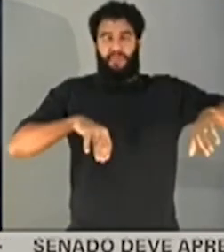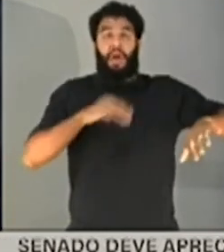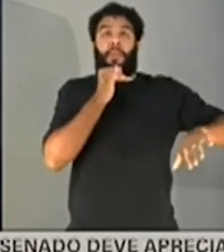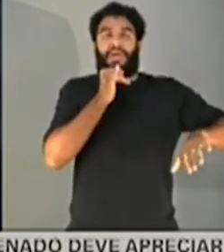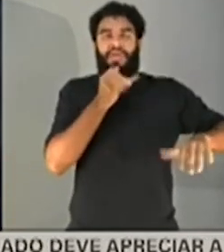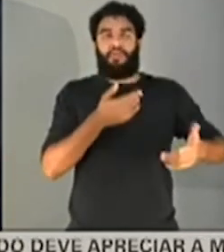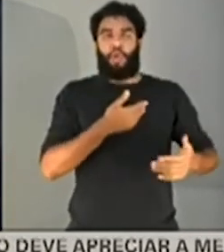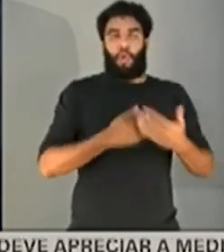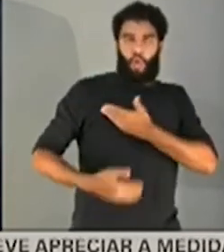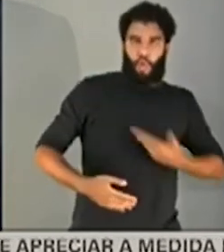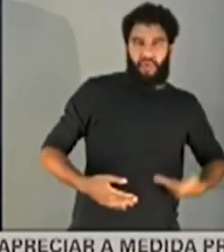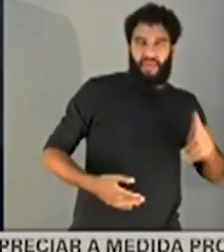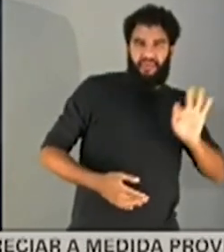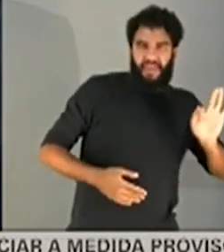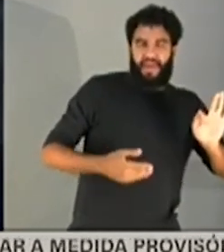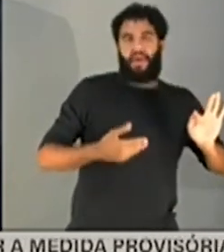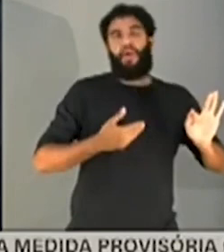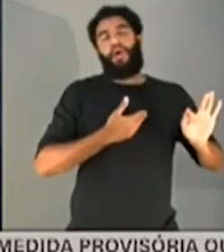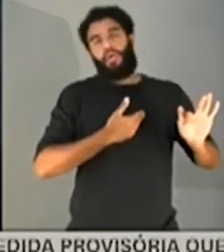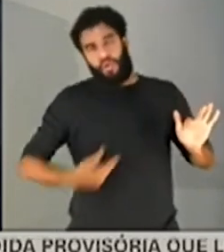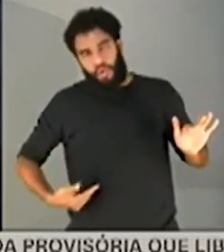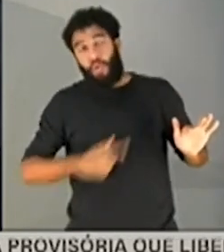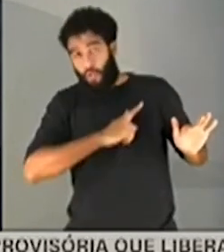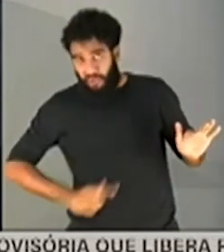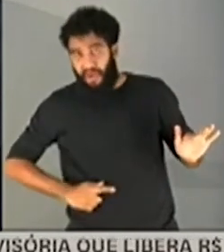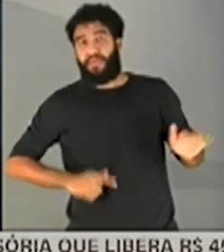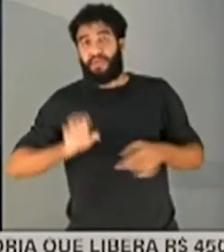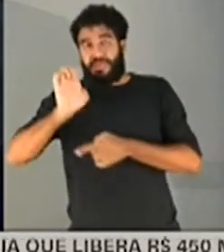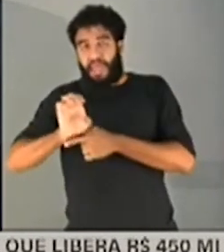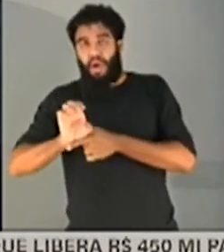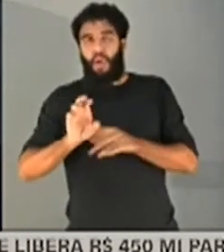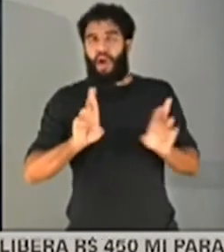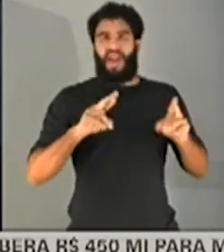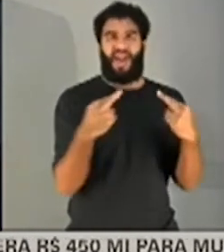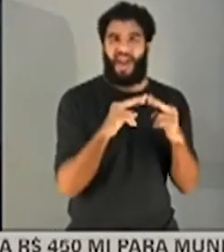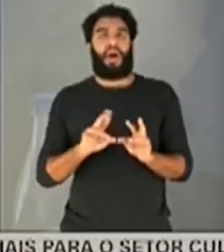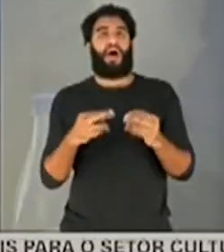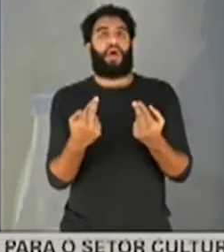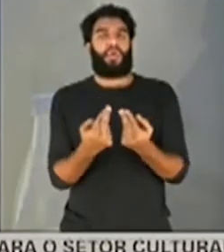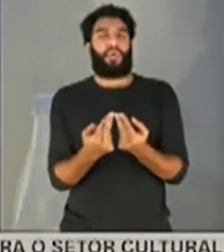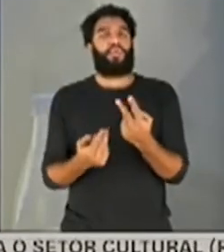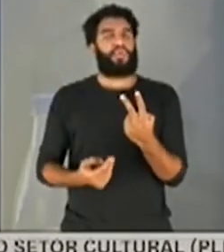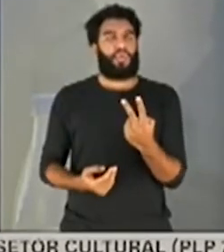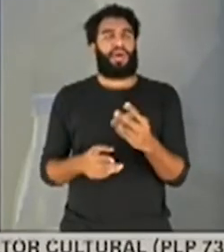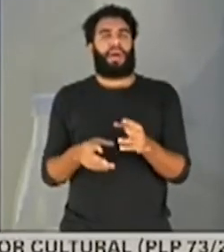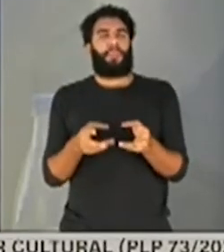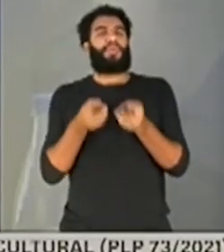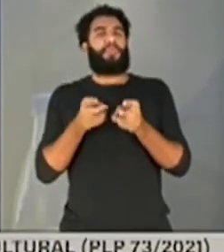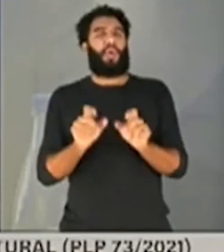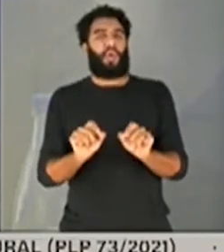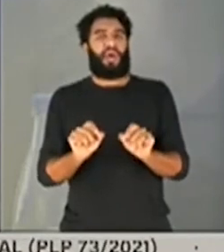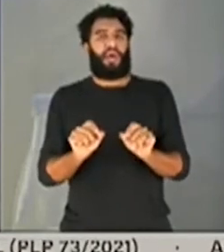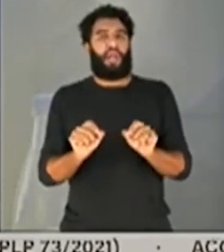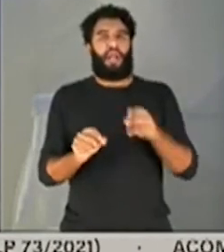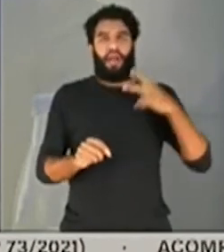reuniões com o presidente e os ministros da saúde não tinham a autonomia necessária. O que se percebeu foi a